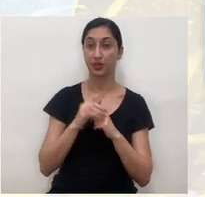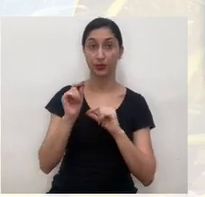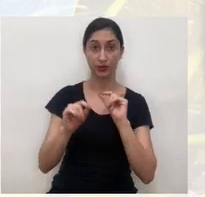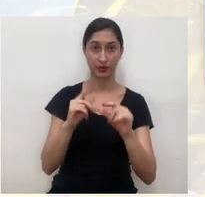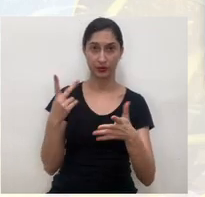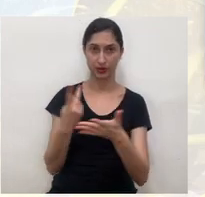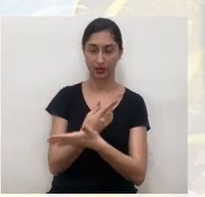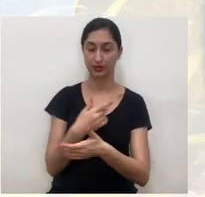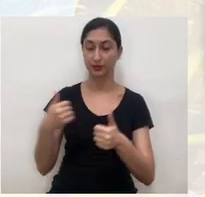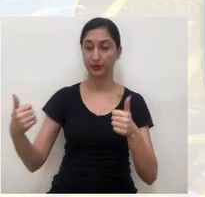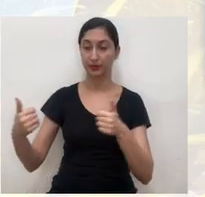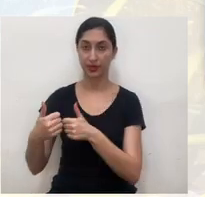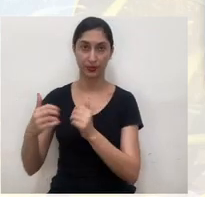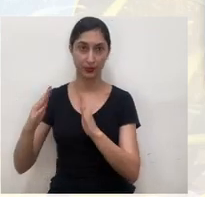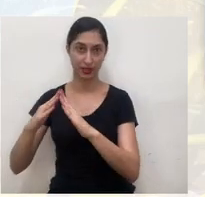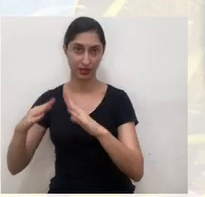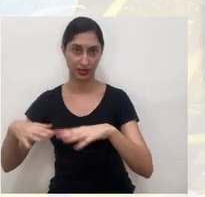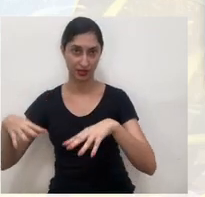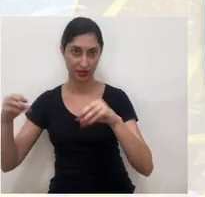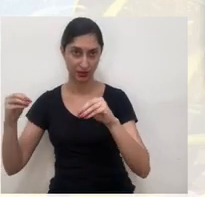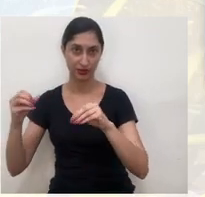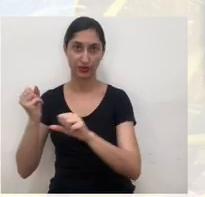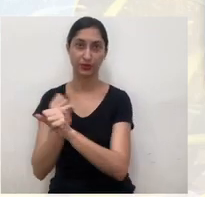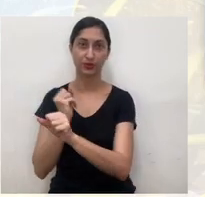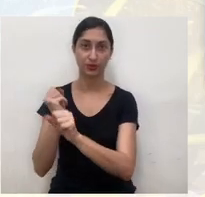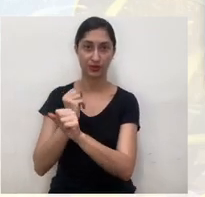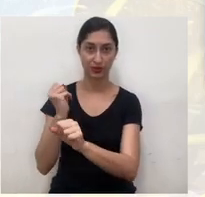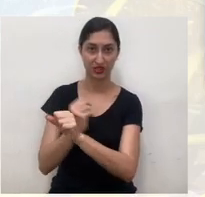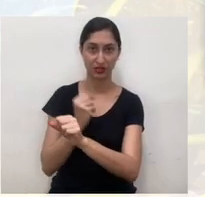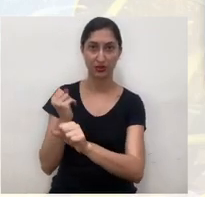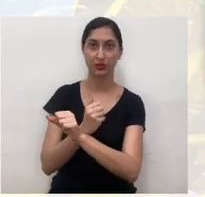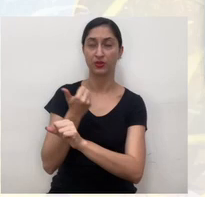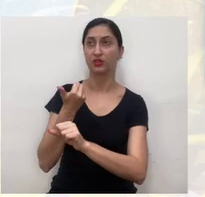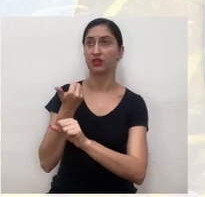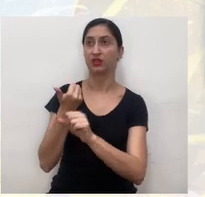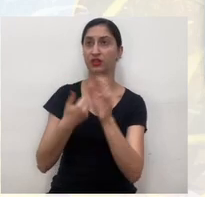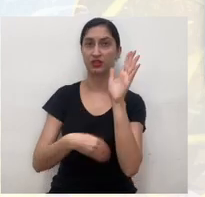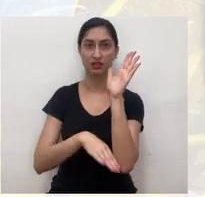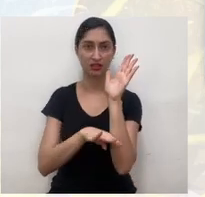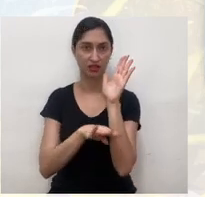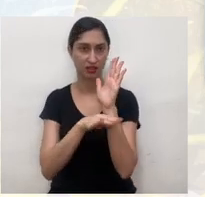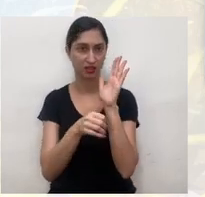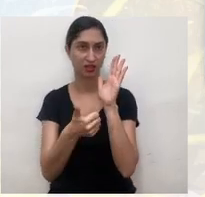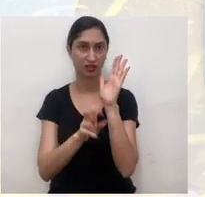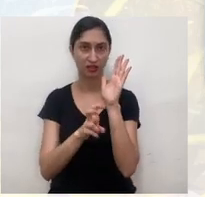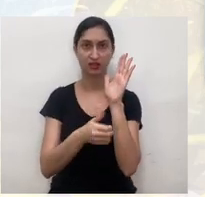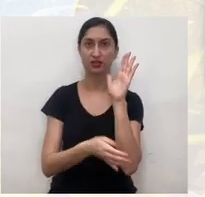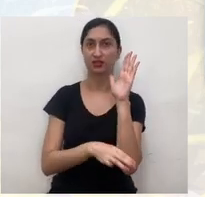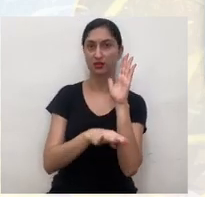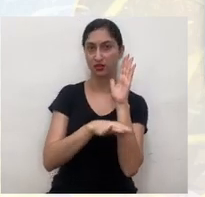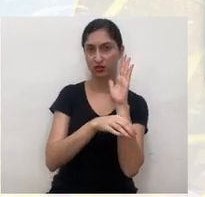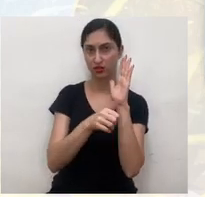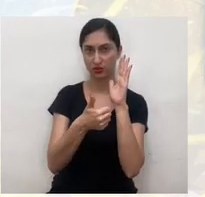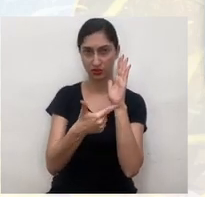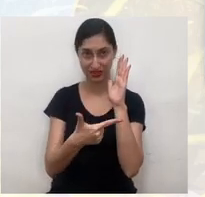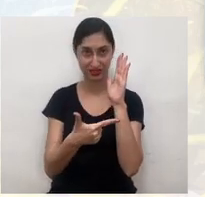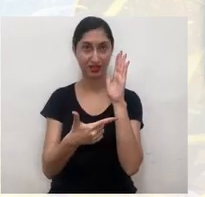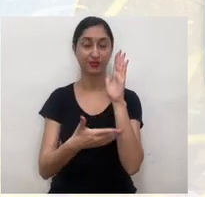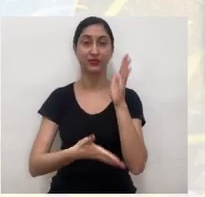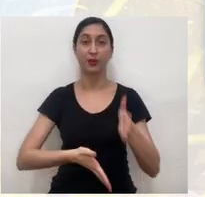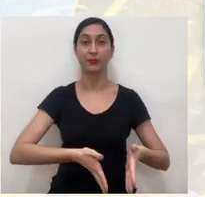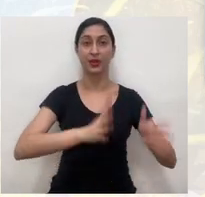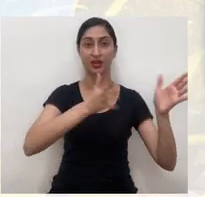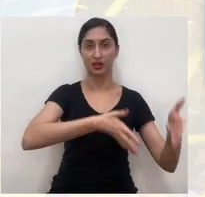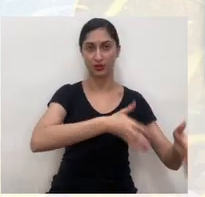palácio, construíram edifícios com 15 pavimentos, 12 pavimentos, e esses edifícios projetam sombra em